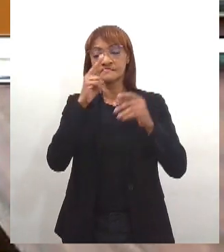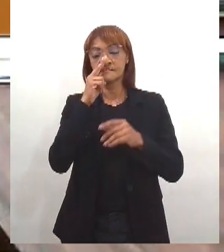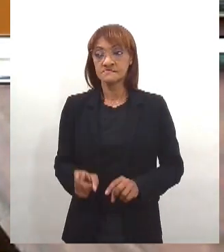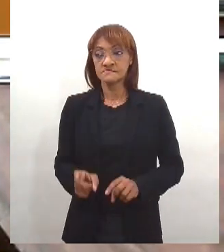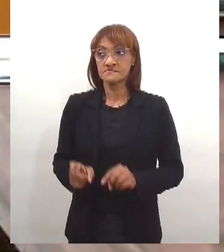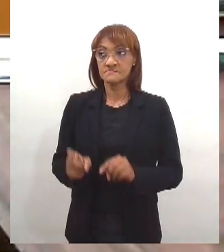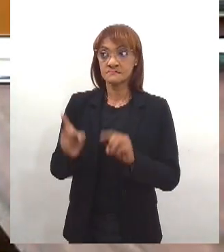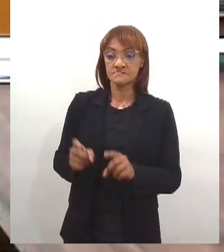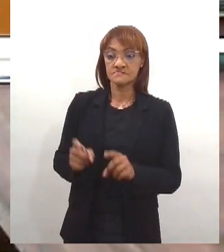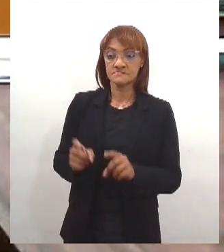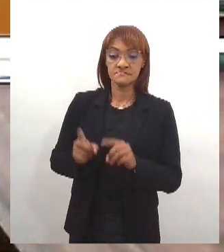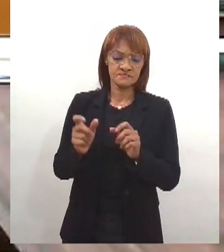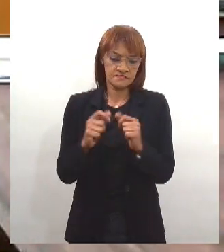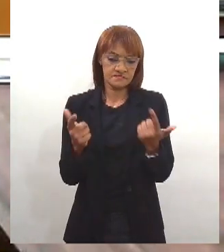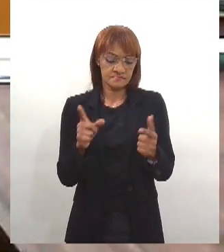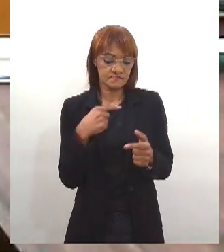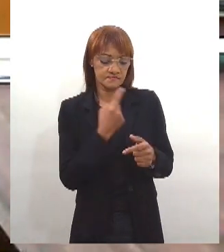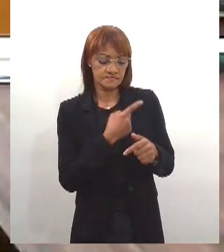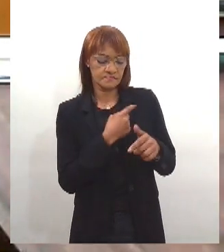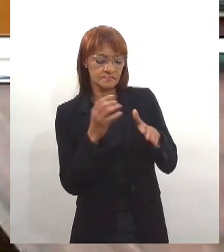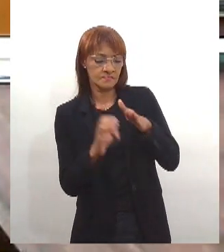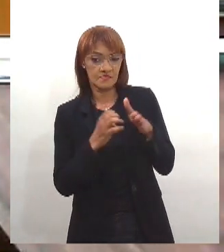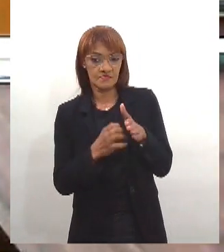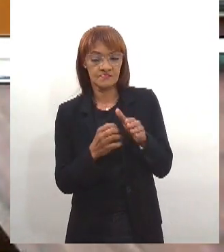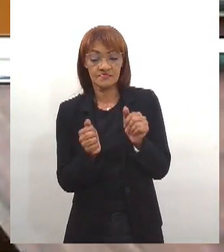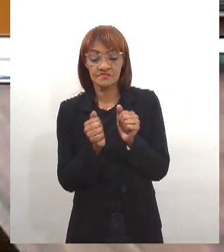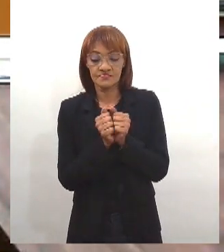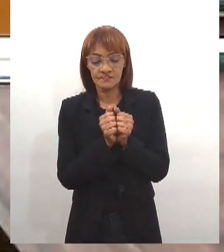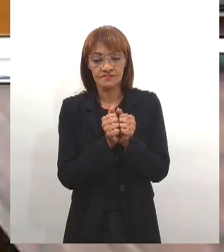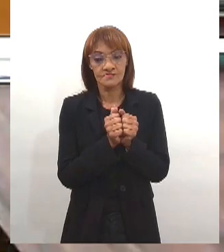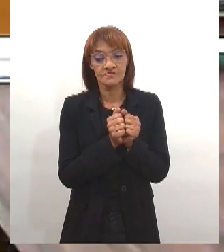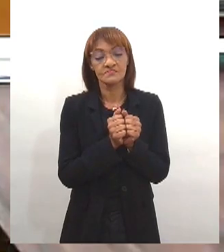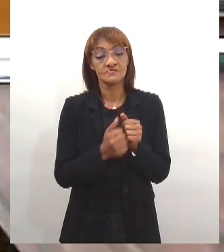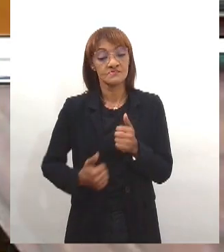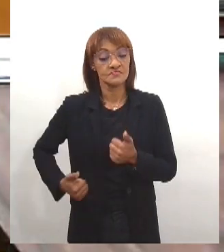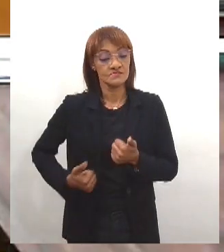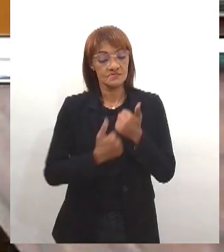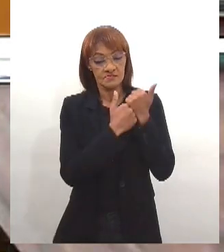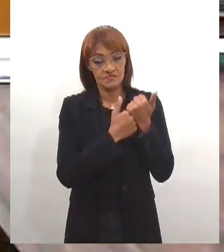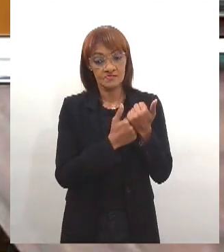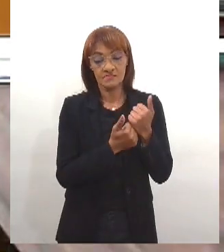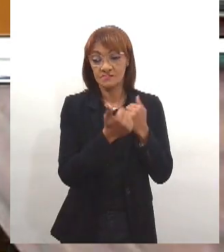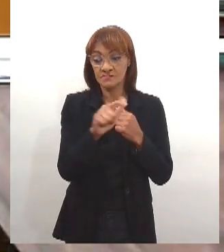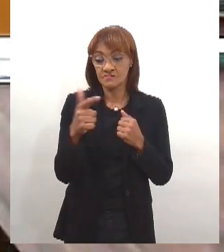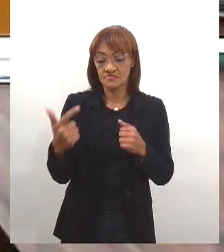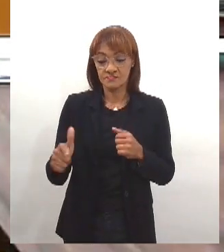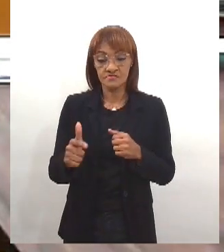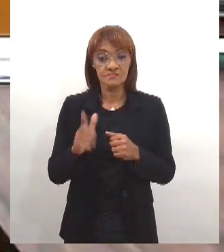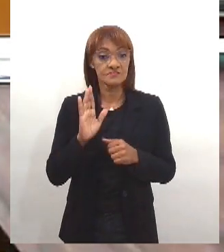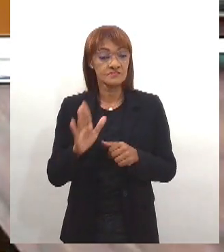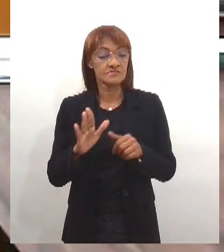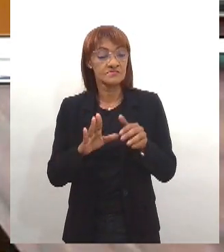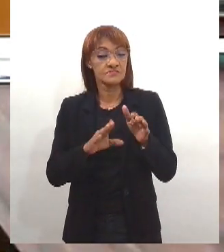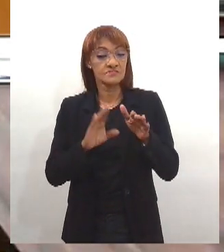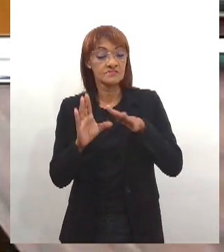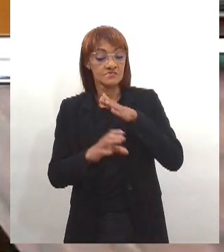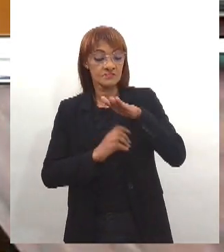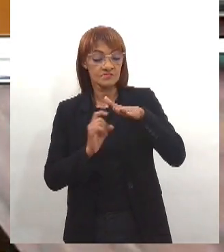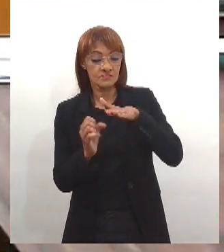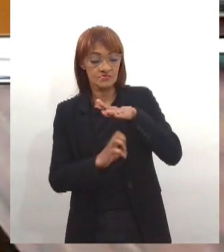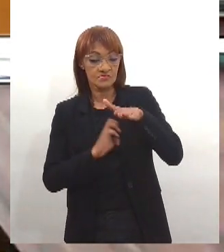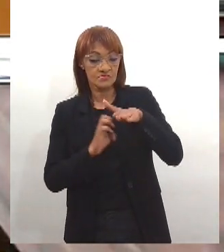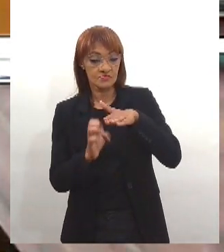Embrapa, juntamente com seus parceiros, né, com outras instituições de pesquisa, teve seu papel muito importante